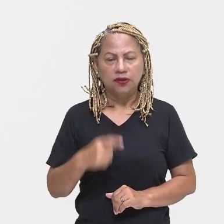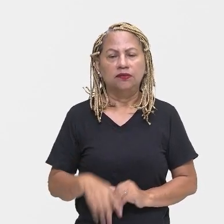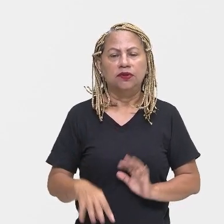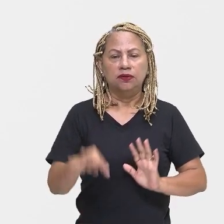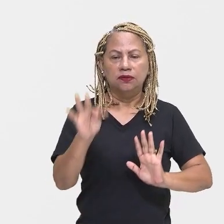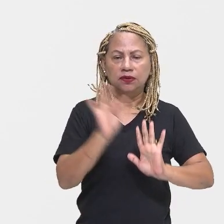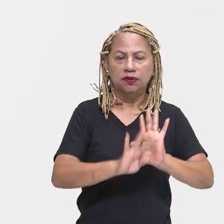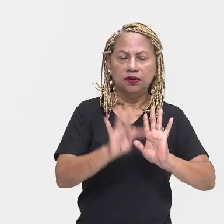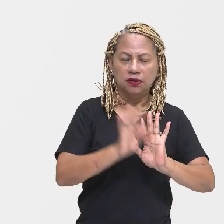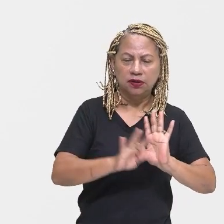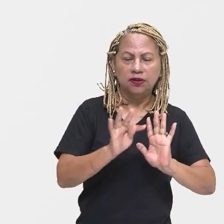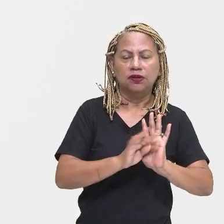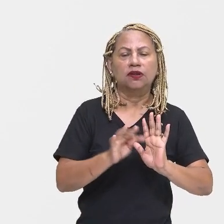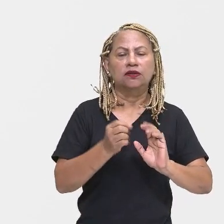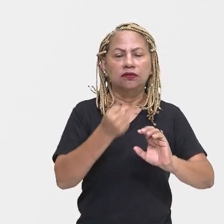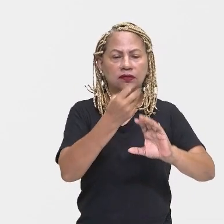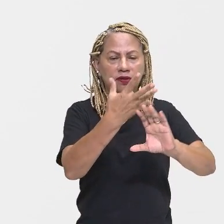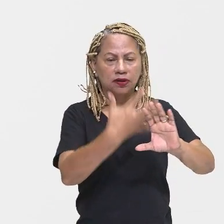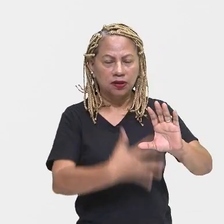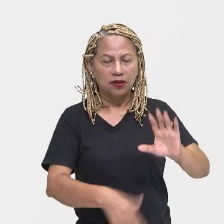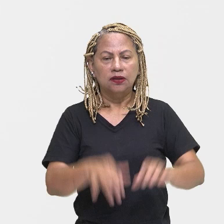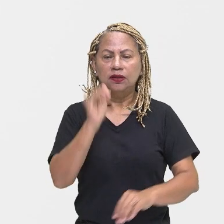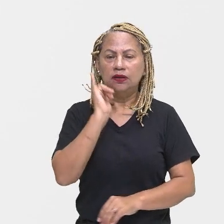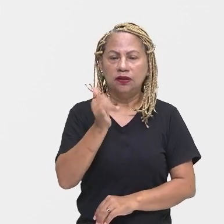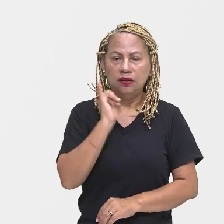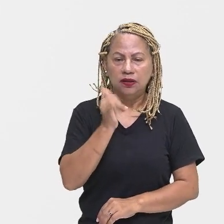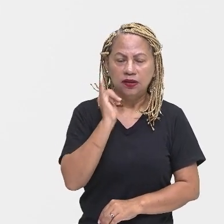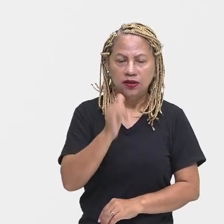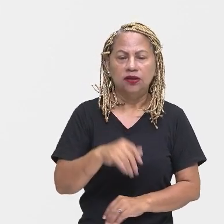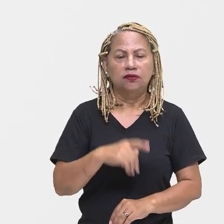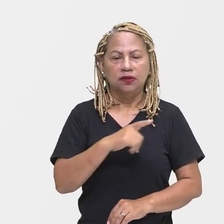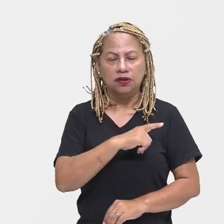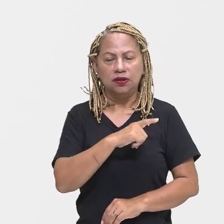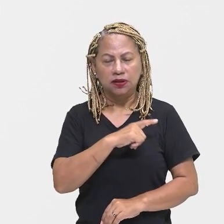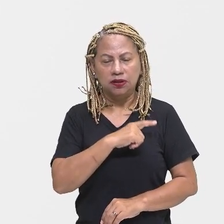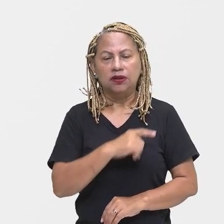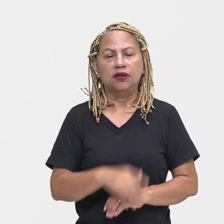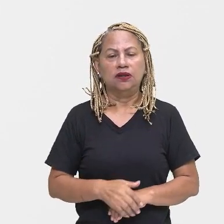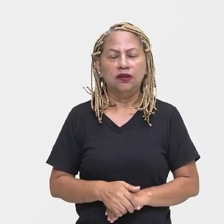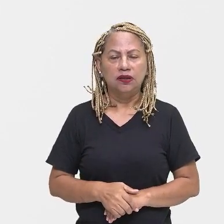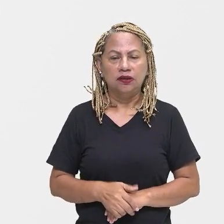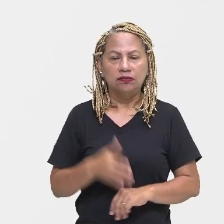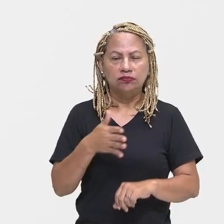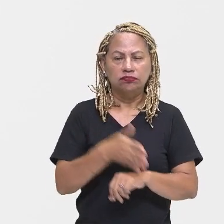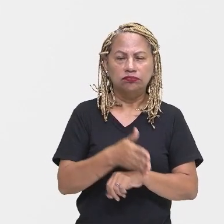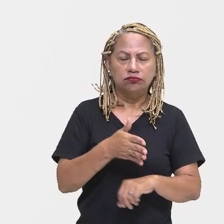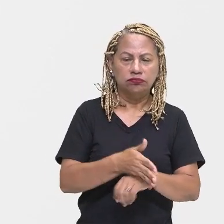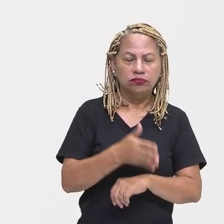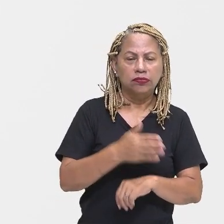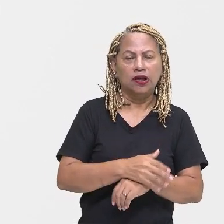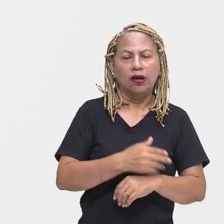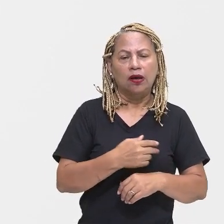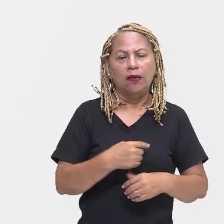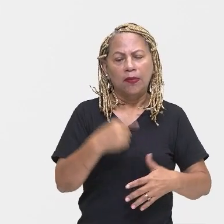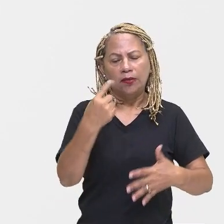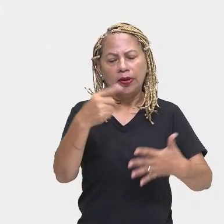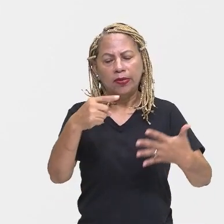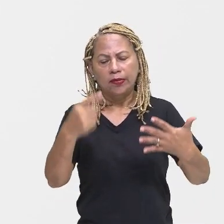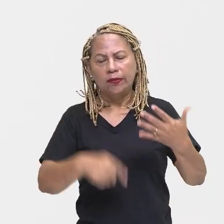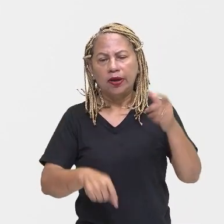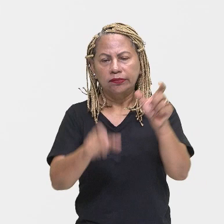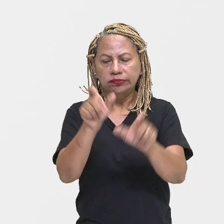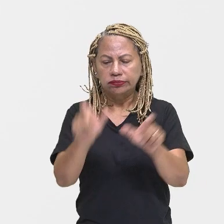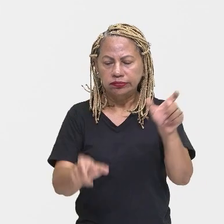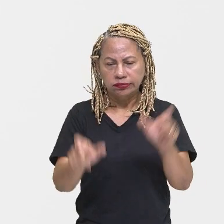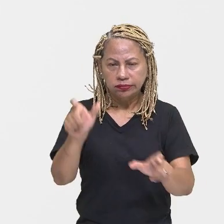de caráter narrativo, tendo em vista que temos a presença de diversos personagens, de um enredo e de